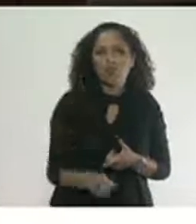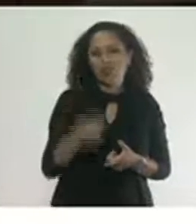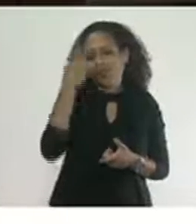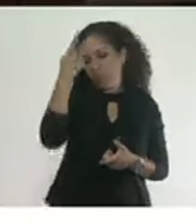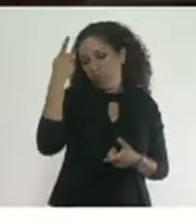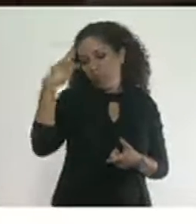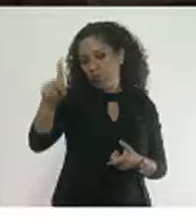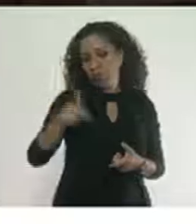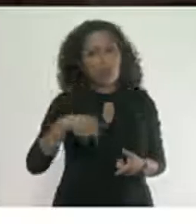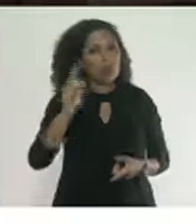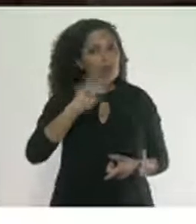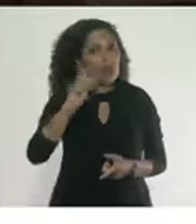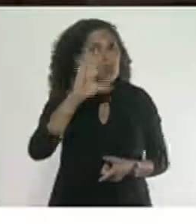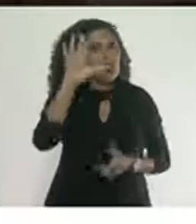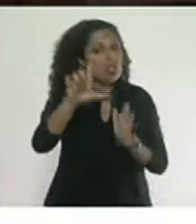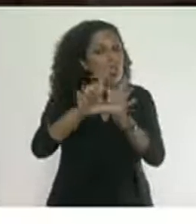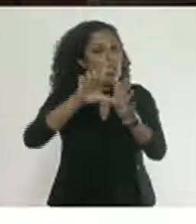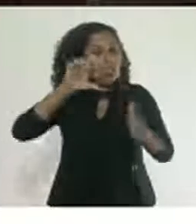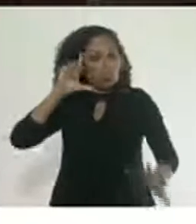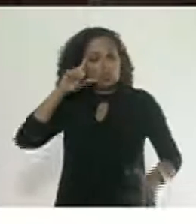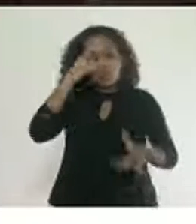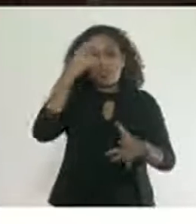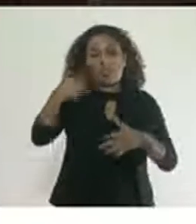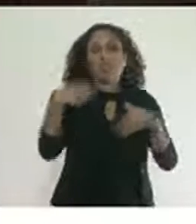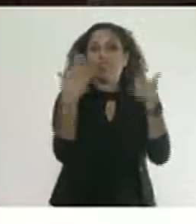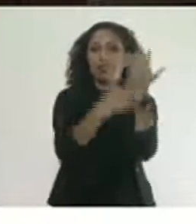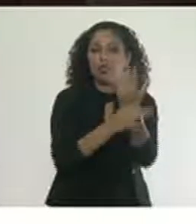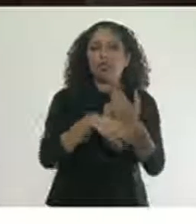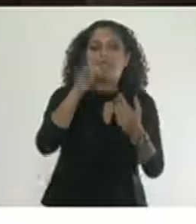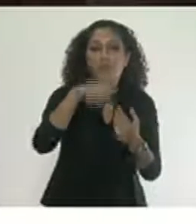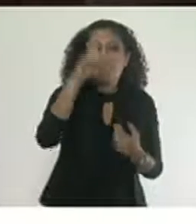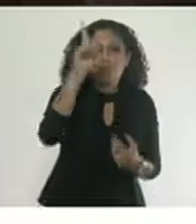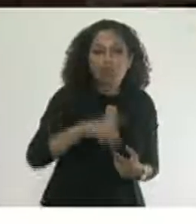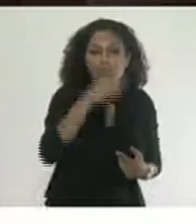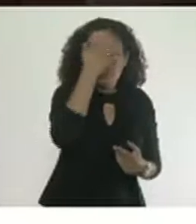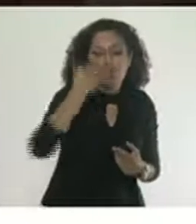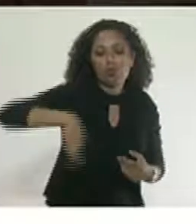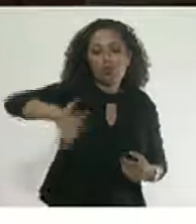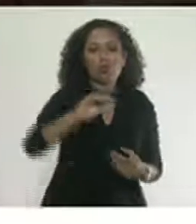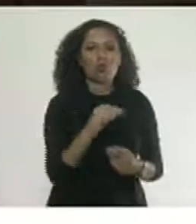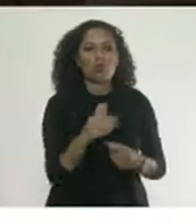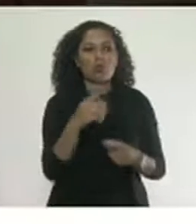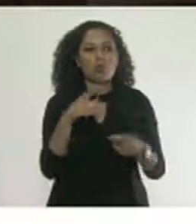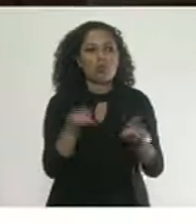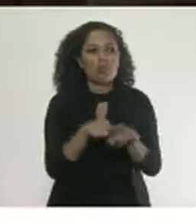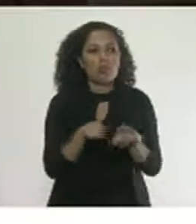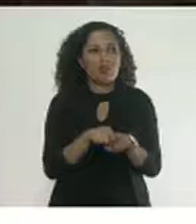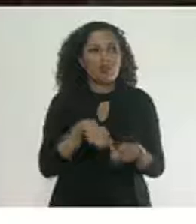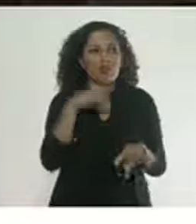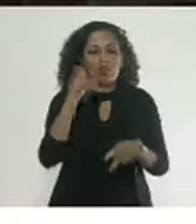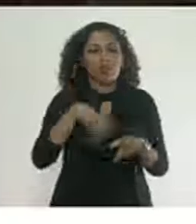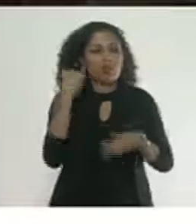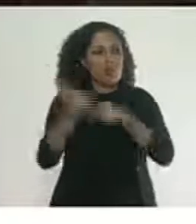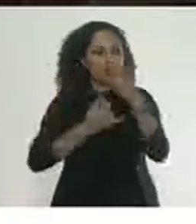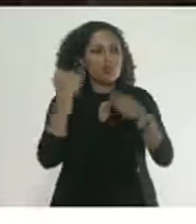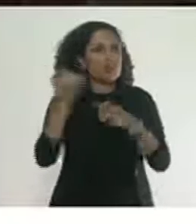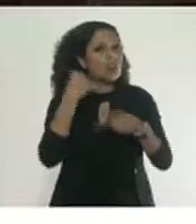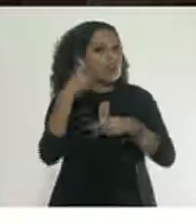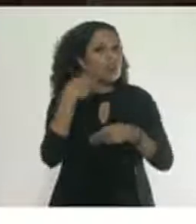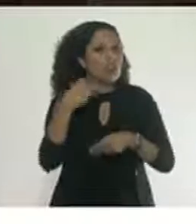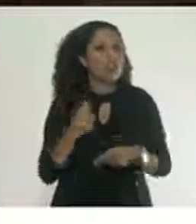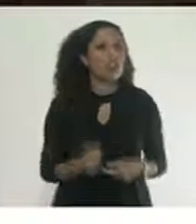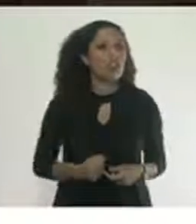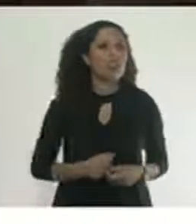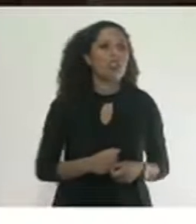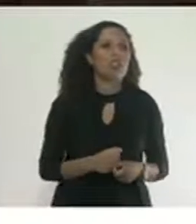tratar da segurança pública como um direito social. E é muito importante trazer hoje o tamanho do meu espanto e assombro, ver